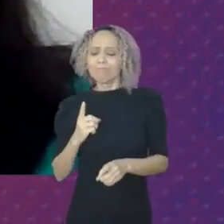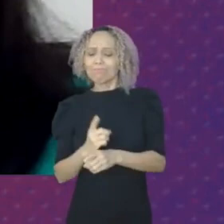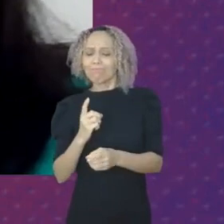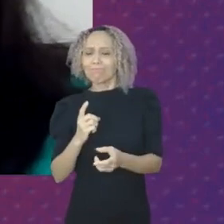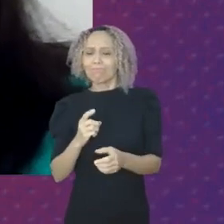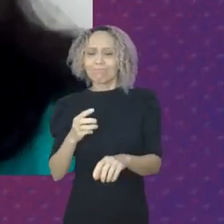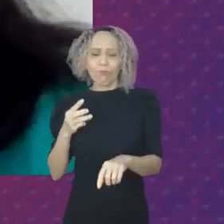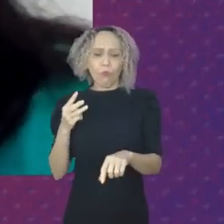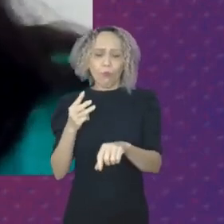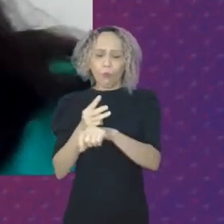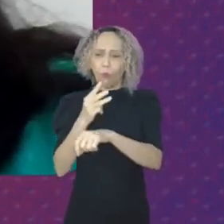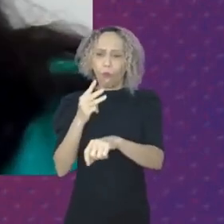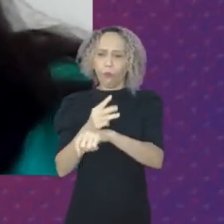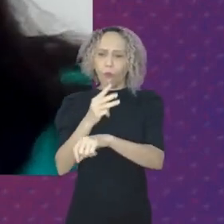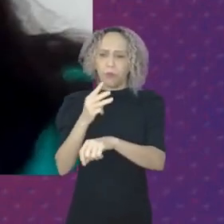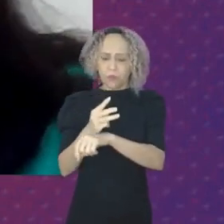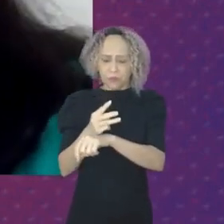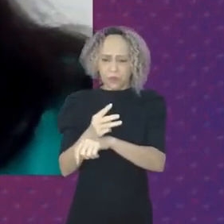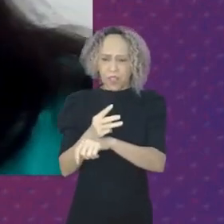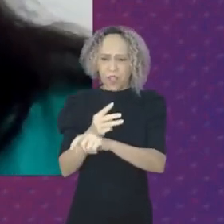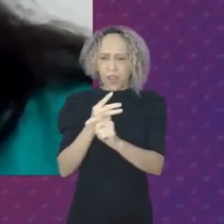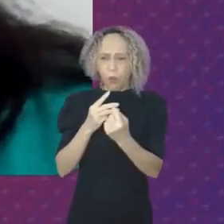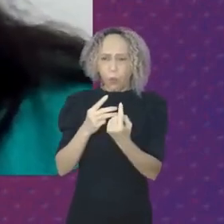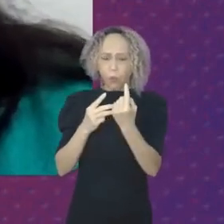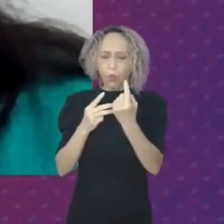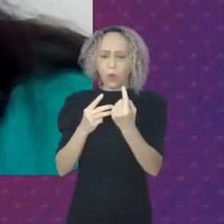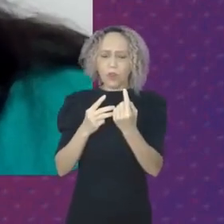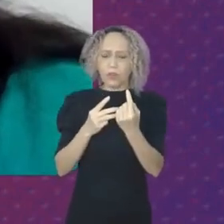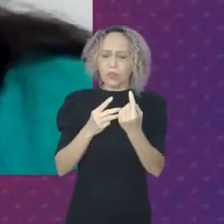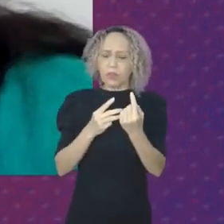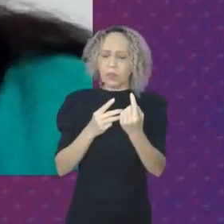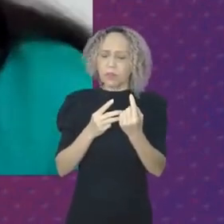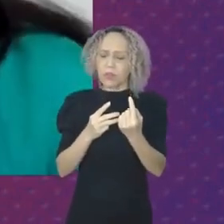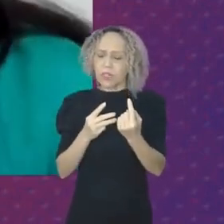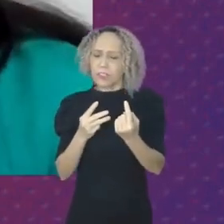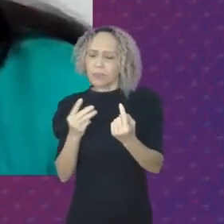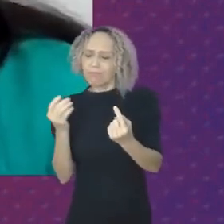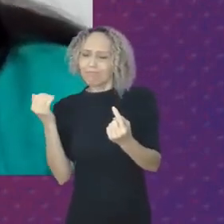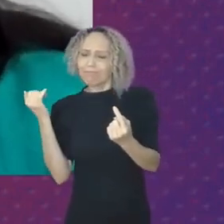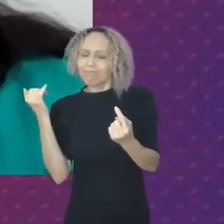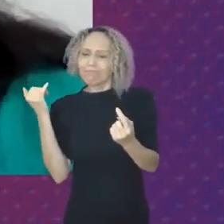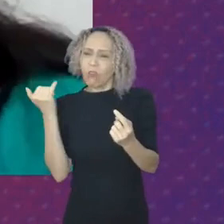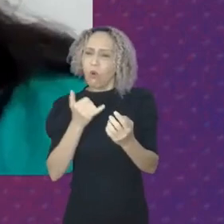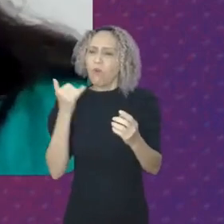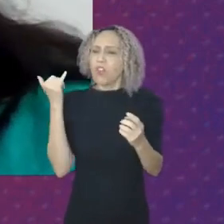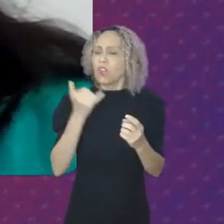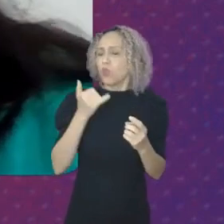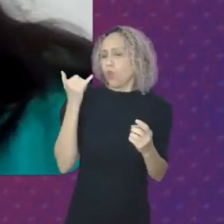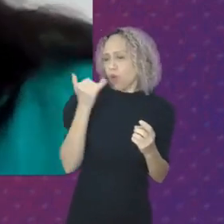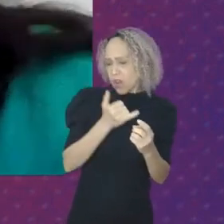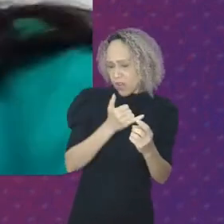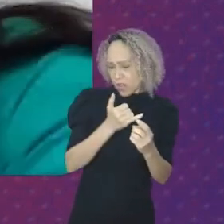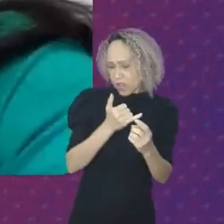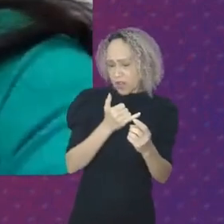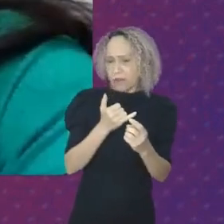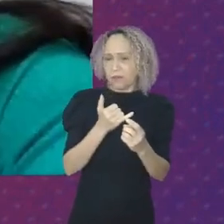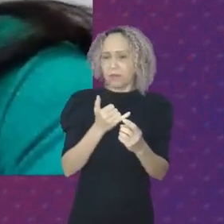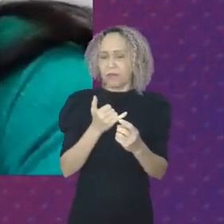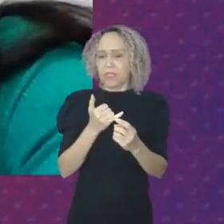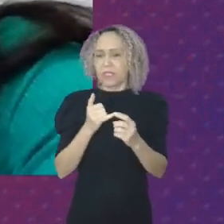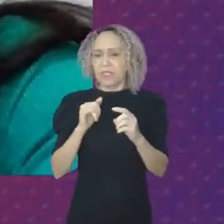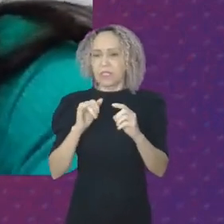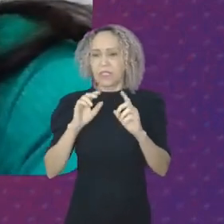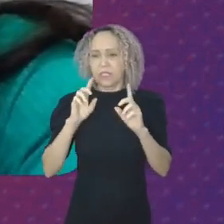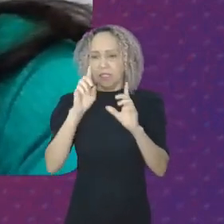único para a Ouvidoria Nacional de Direitos Humanos. Então, tanto o 100 quanto o 180